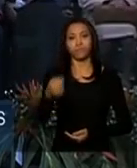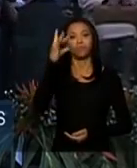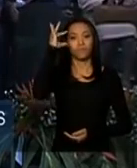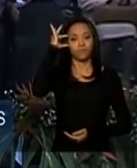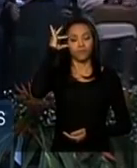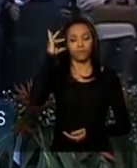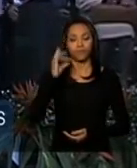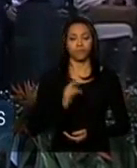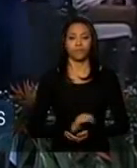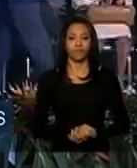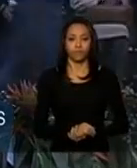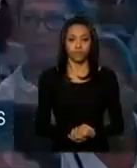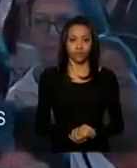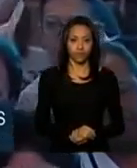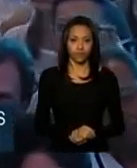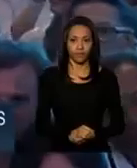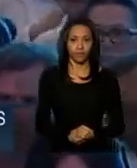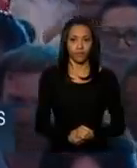Rousseff.